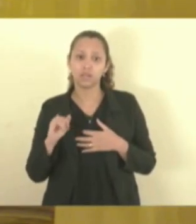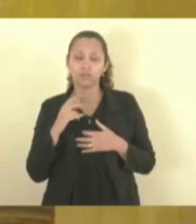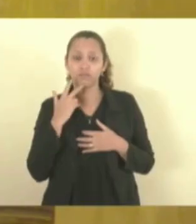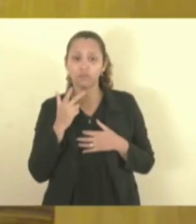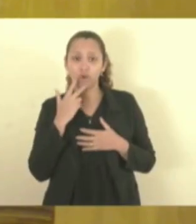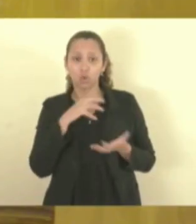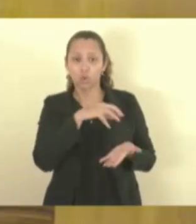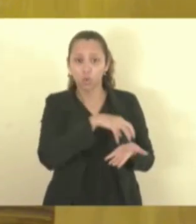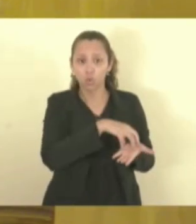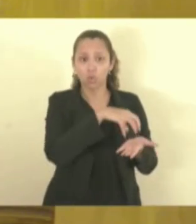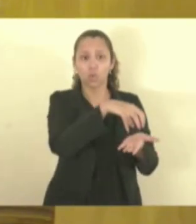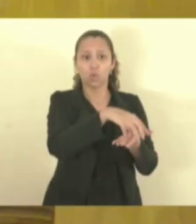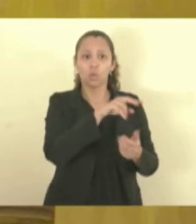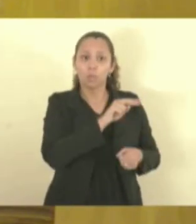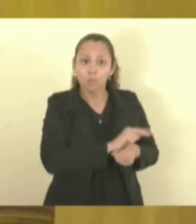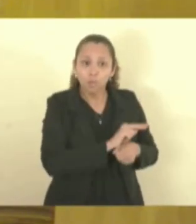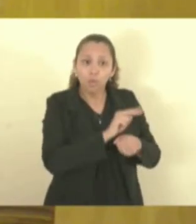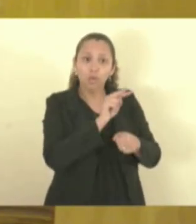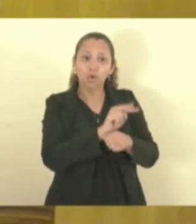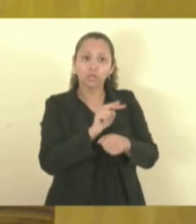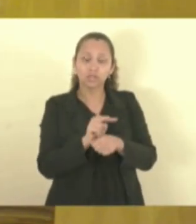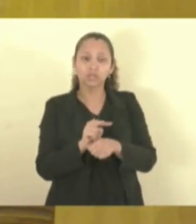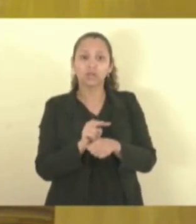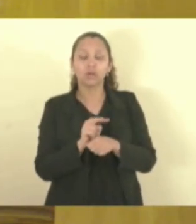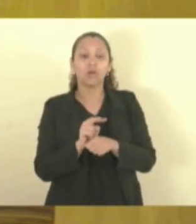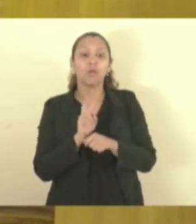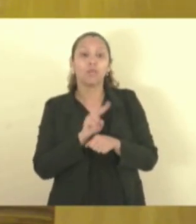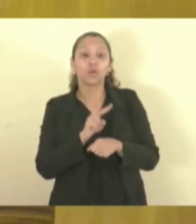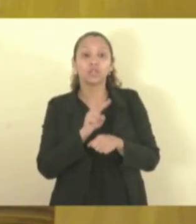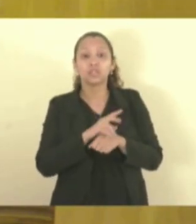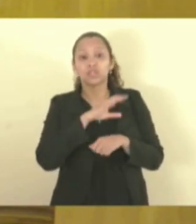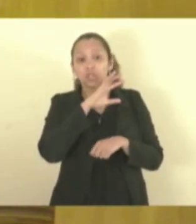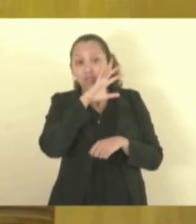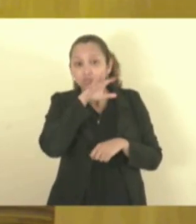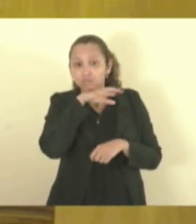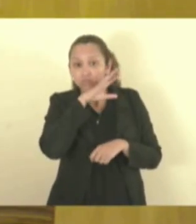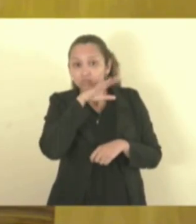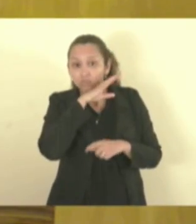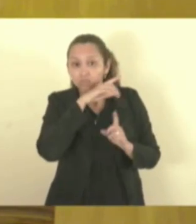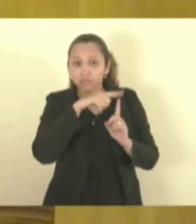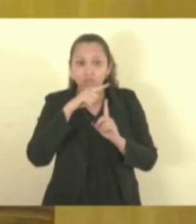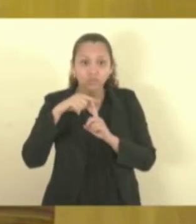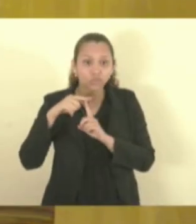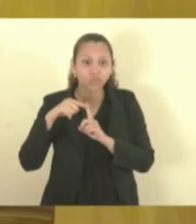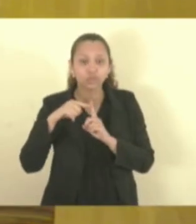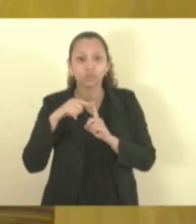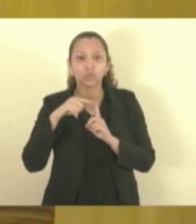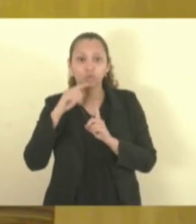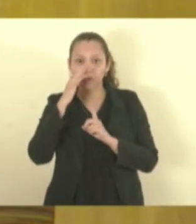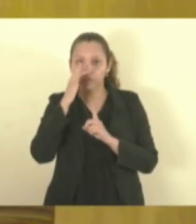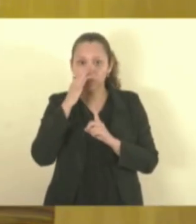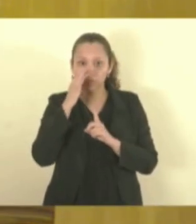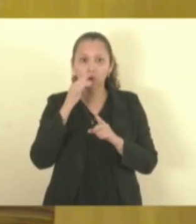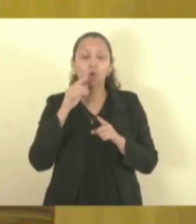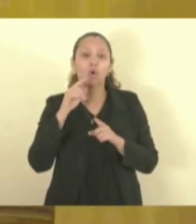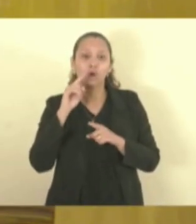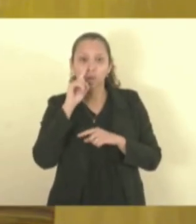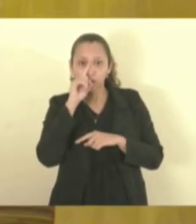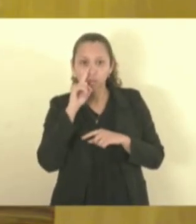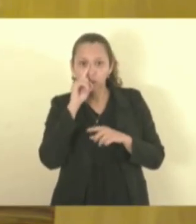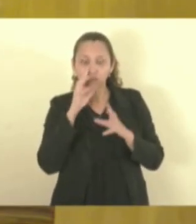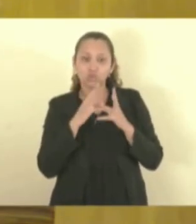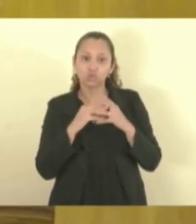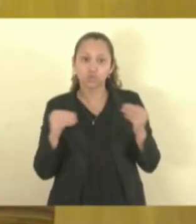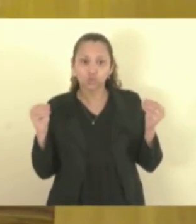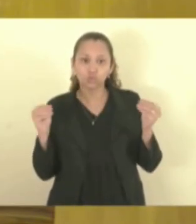foram criadas para proteger as espécies ameaçadas de extinção, mas também para proteger os ecossistemas ameaçados de degradação